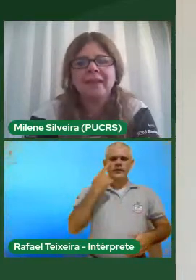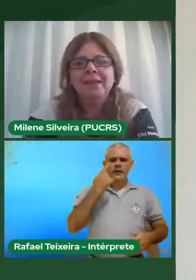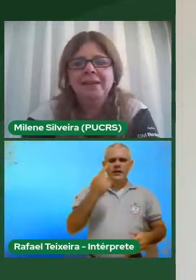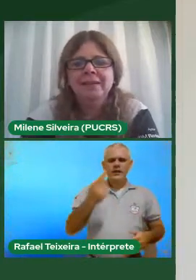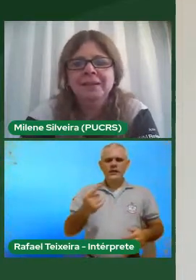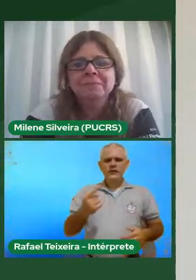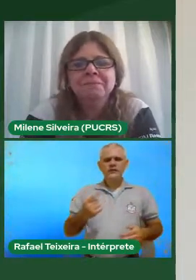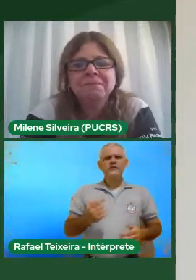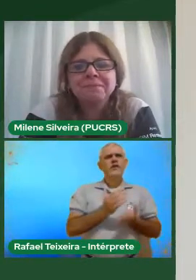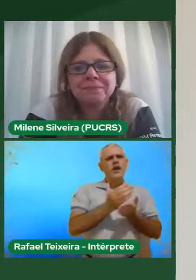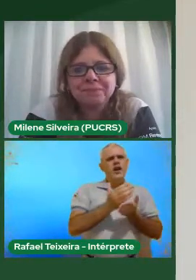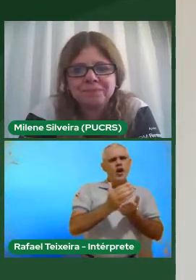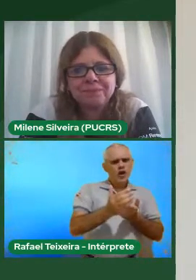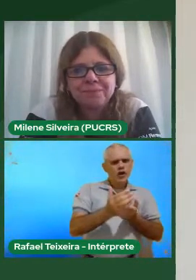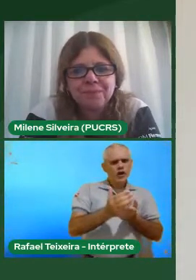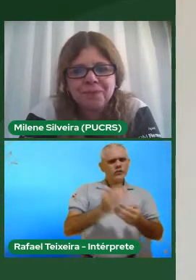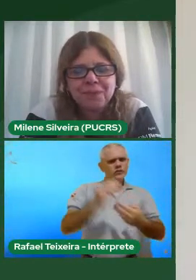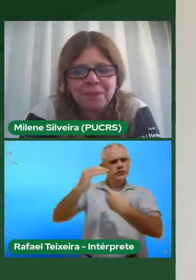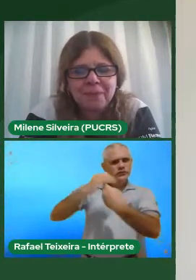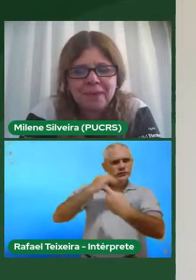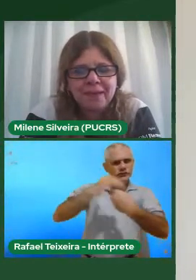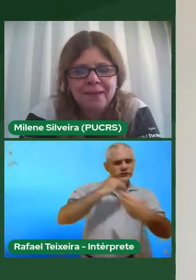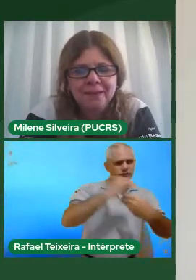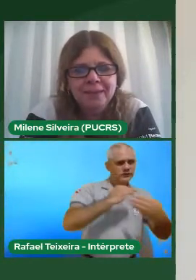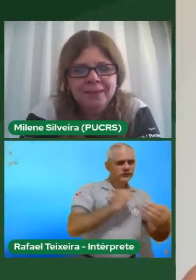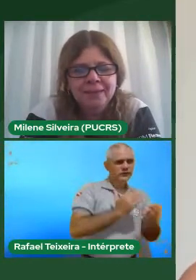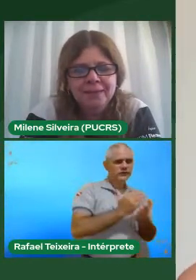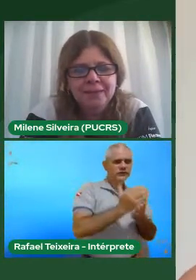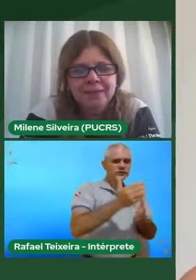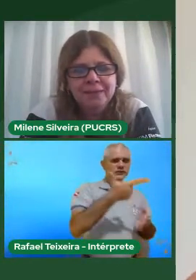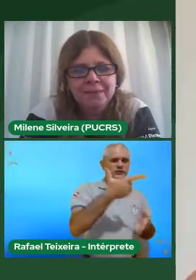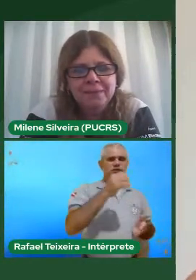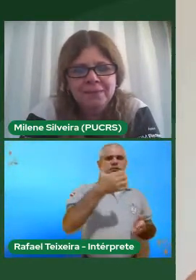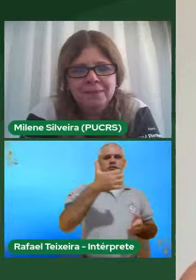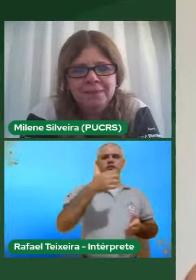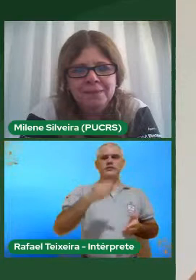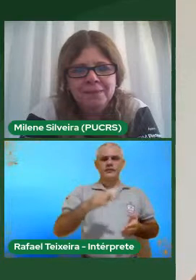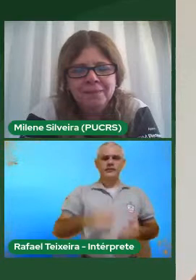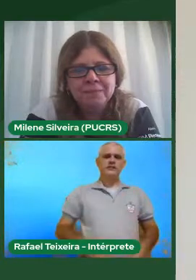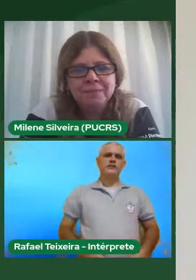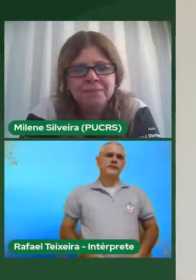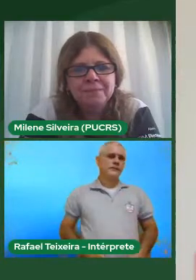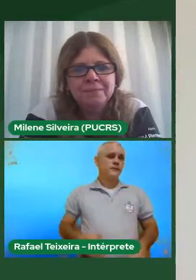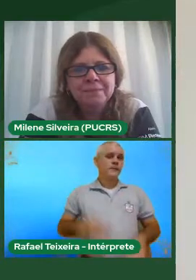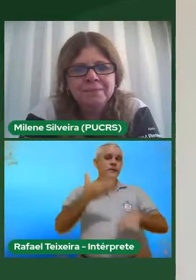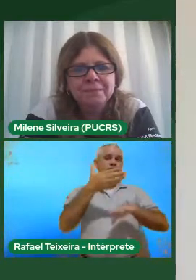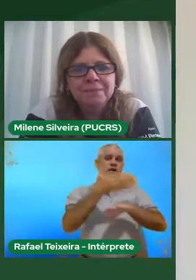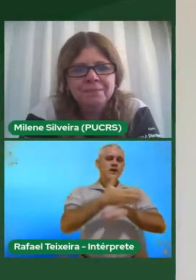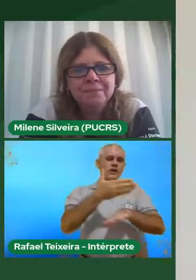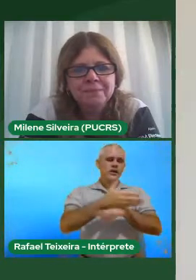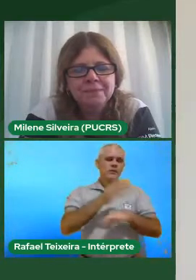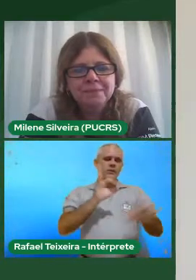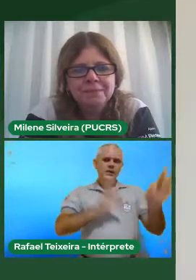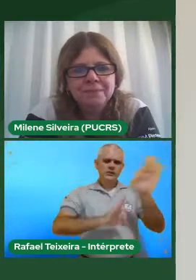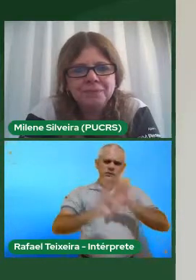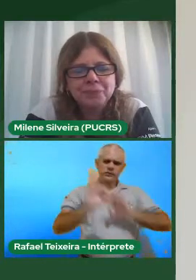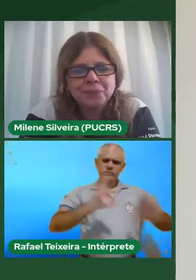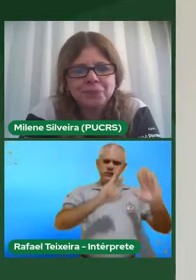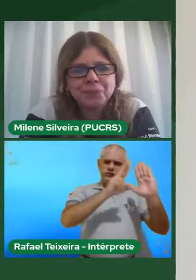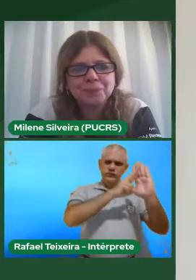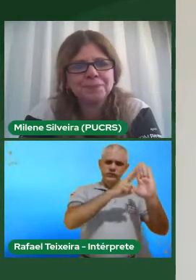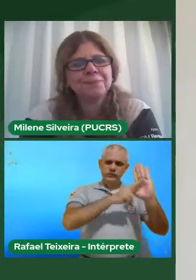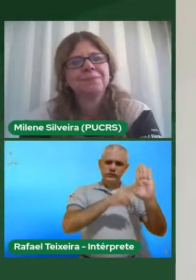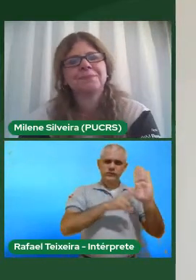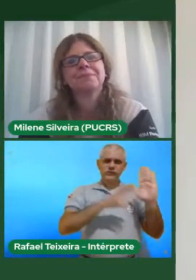a sua experiência. Inclusive, Milene participou da elaboração do regimento da CEIC e também da sua atualização,